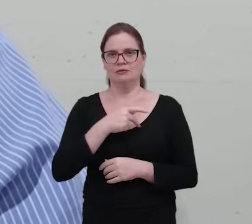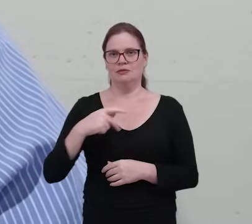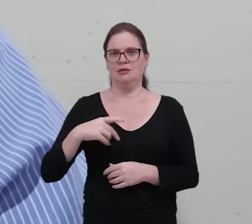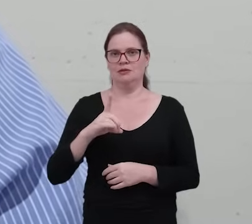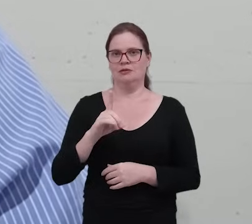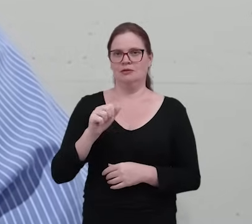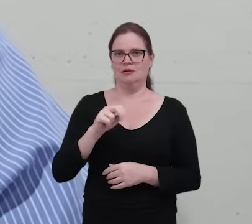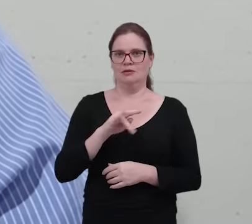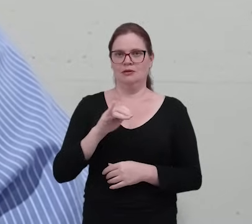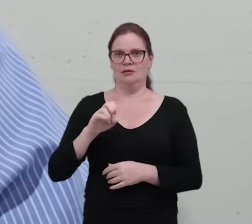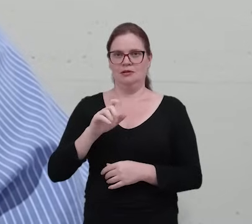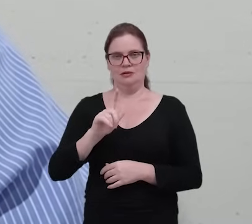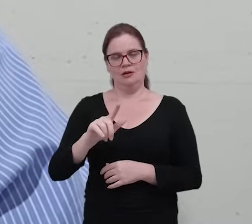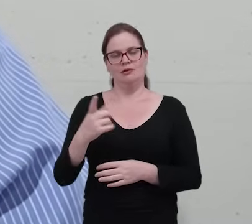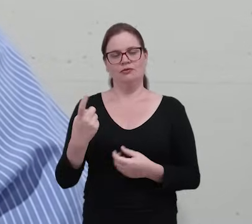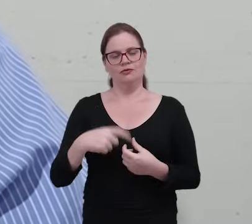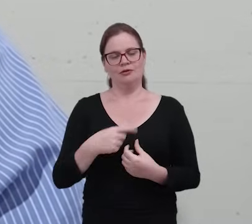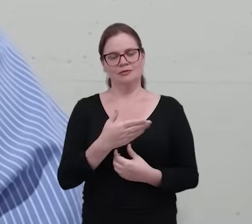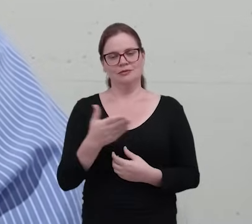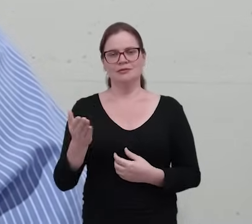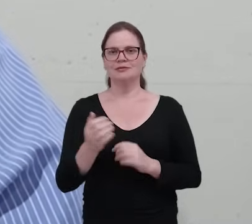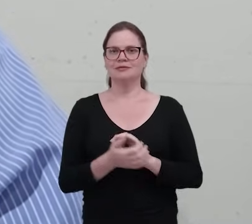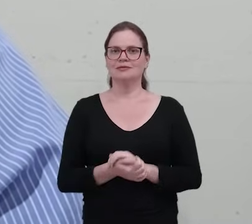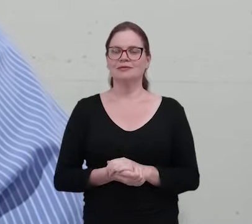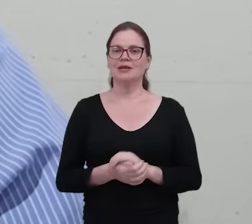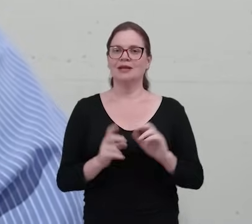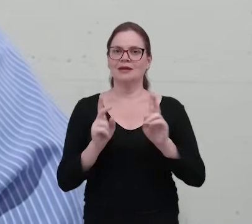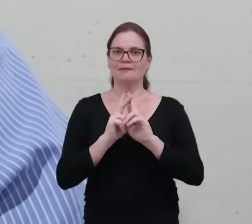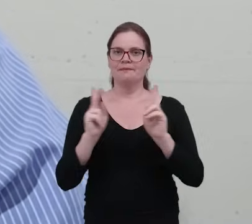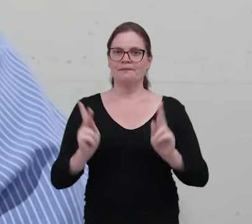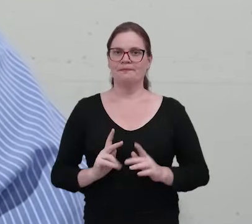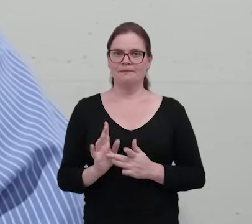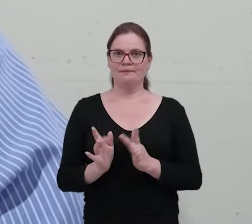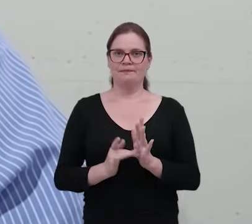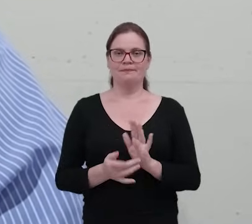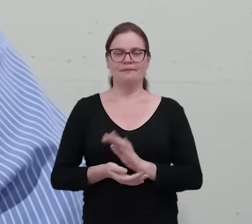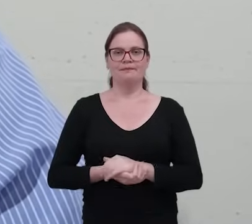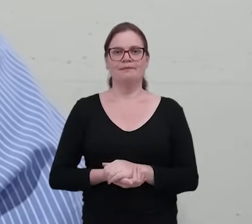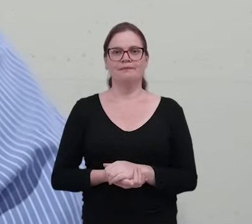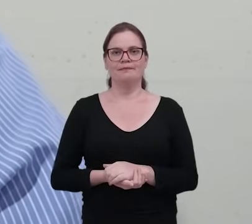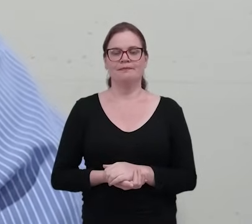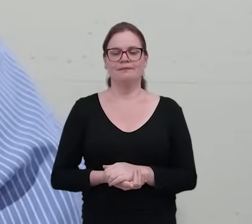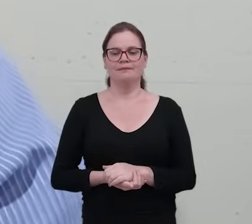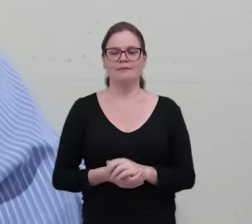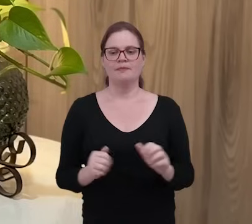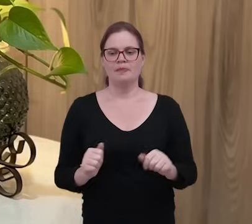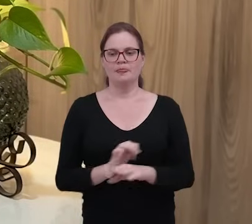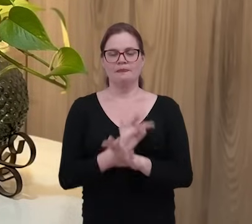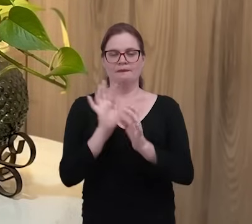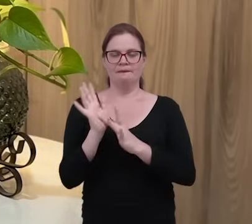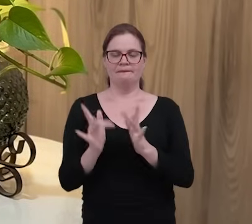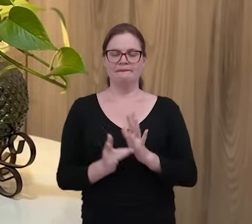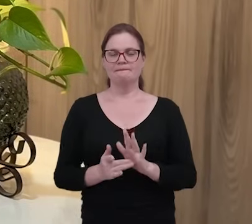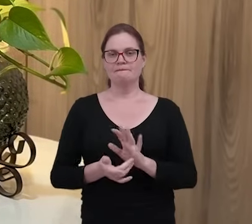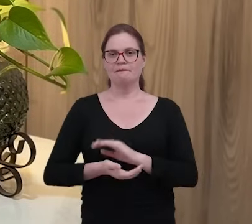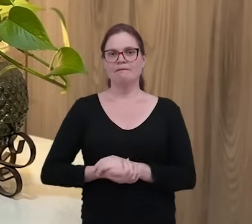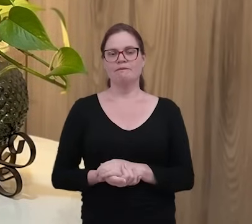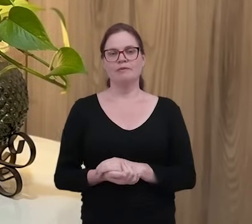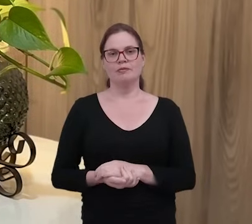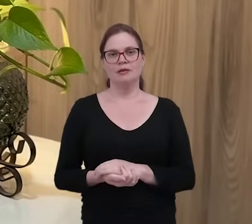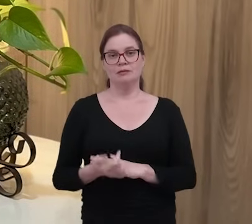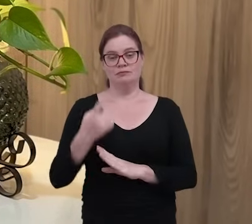devolvo a palavra e a todos que nos ouvem a paz do Senhor Jesus. Glória a